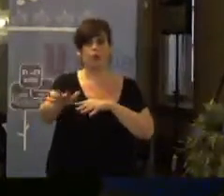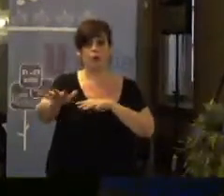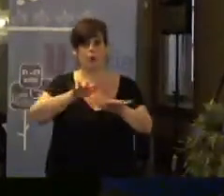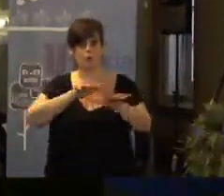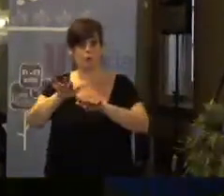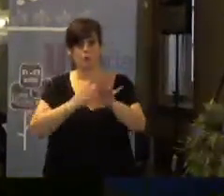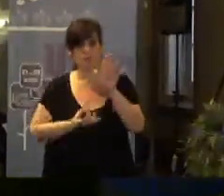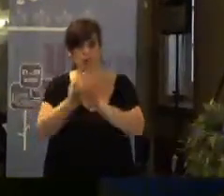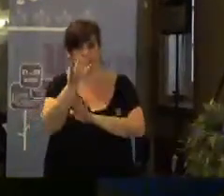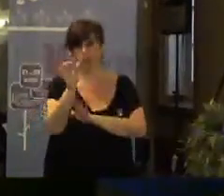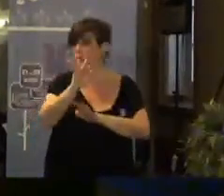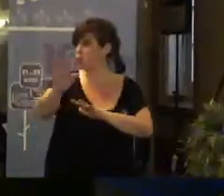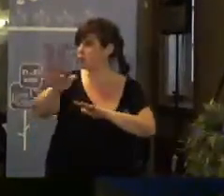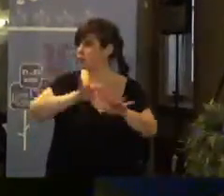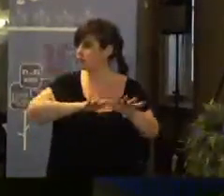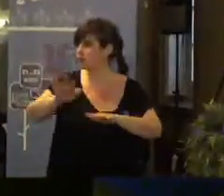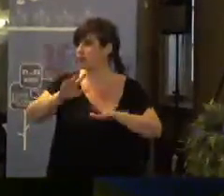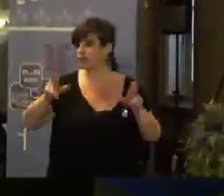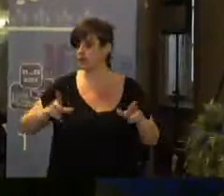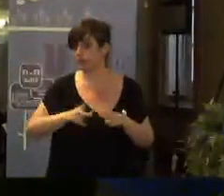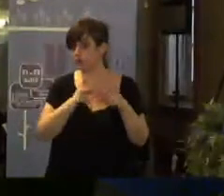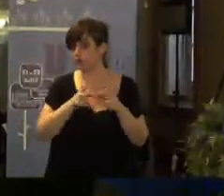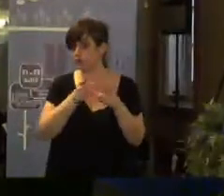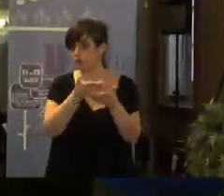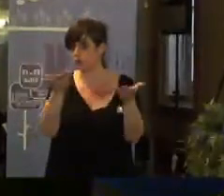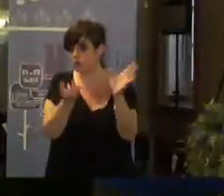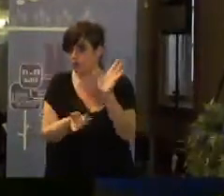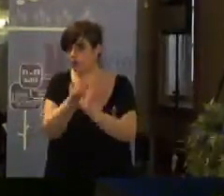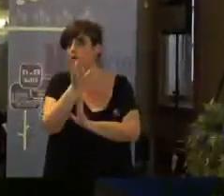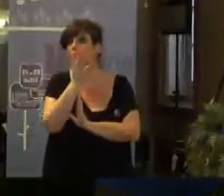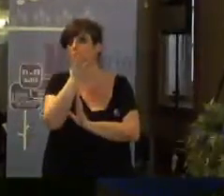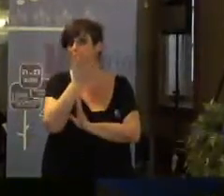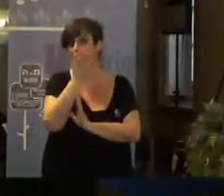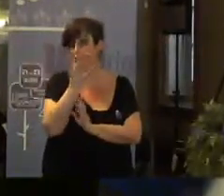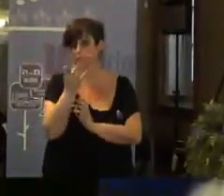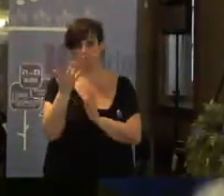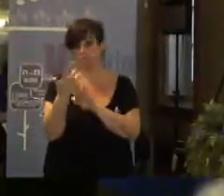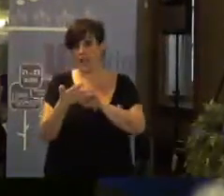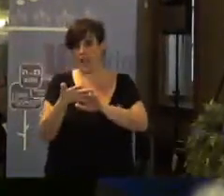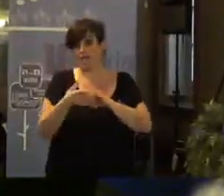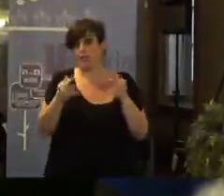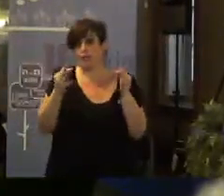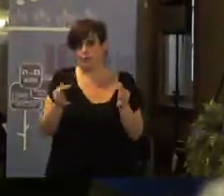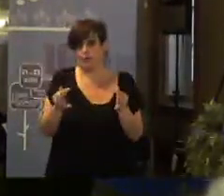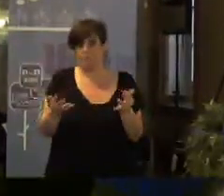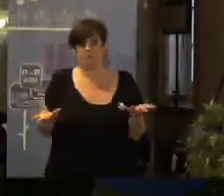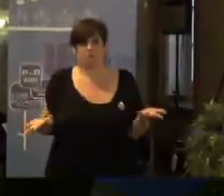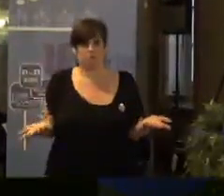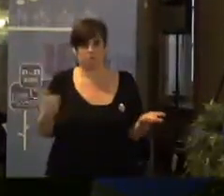de dinâmicas sociais e na importância da acumulação de forças. E, portanto,